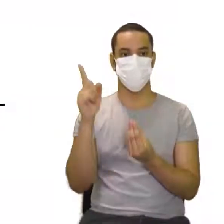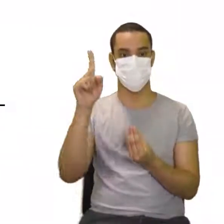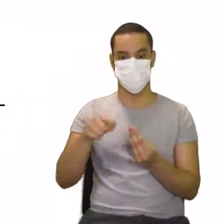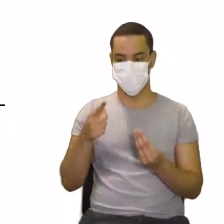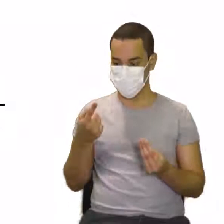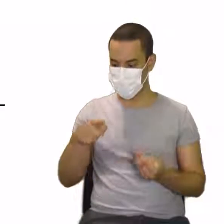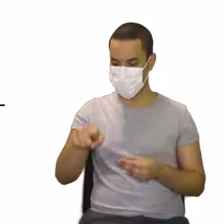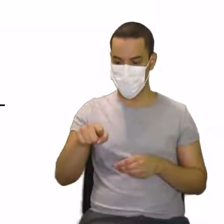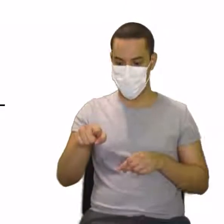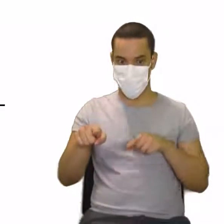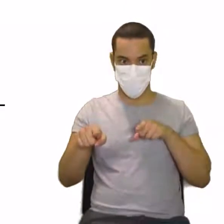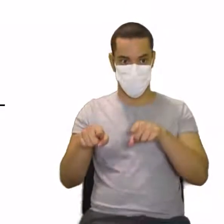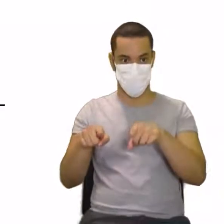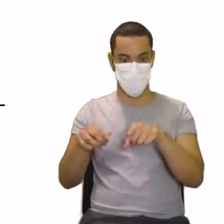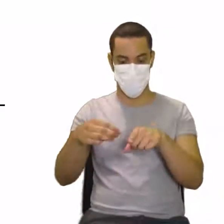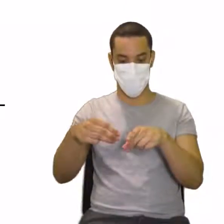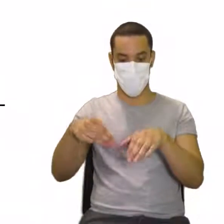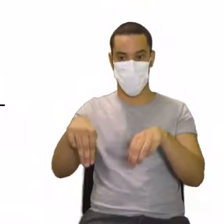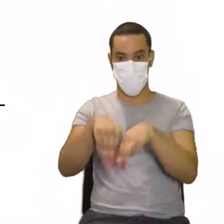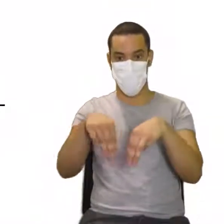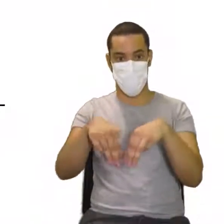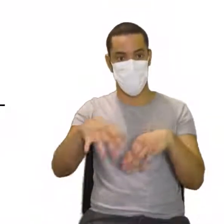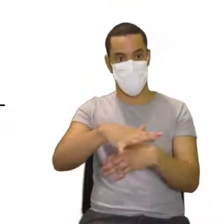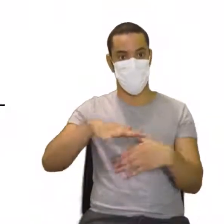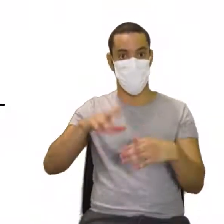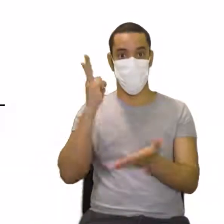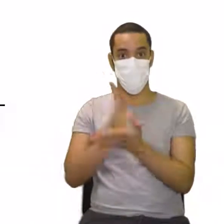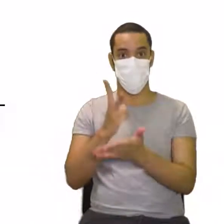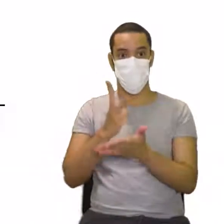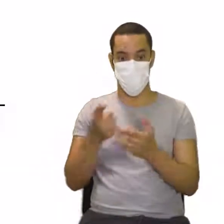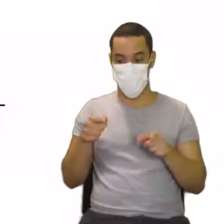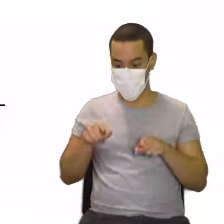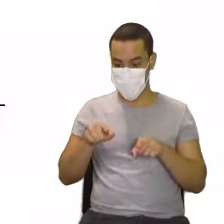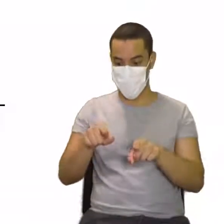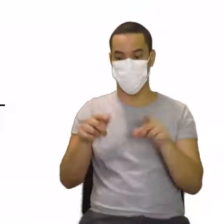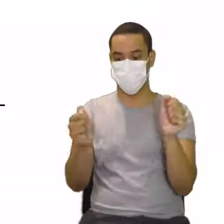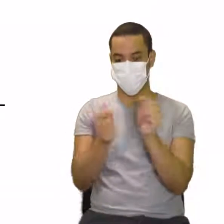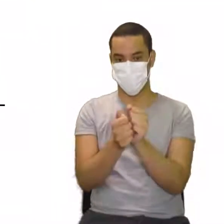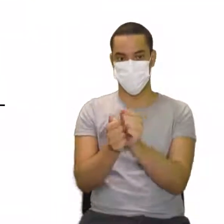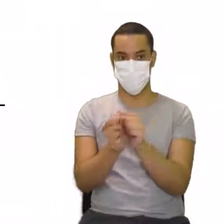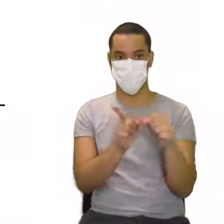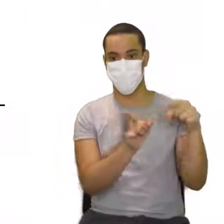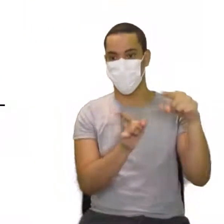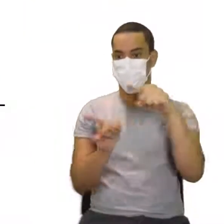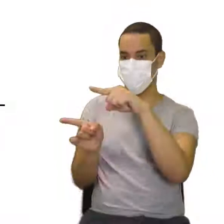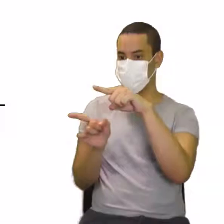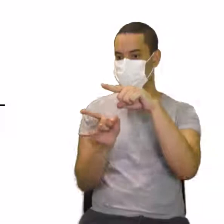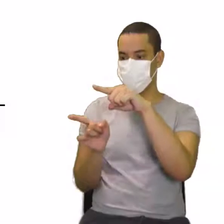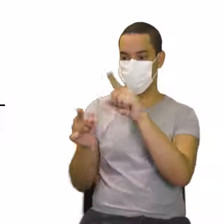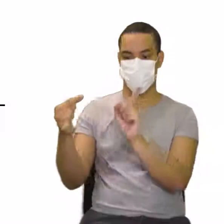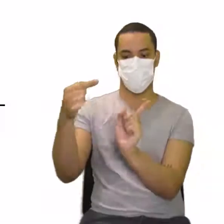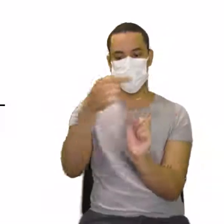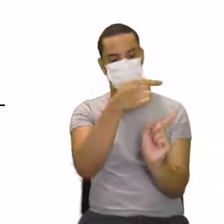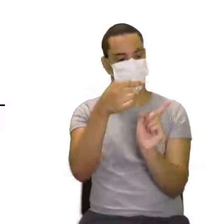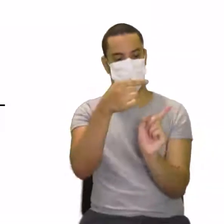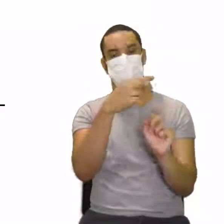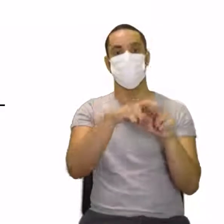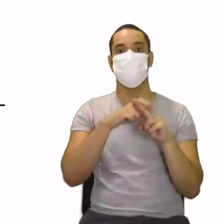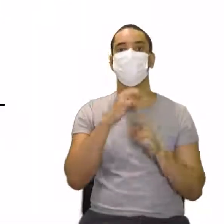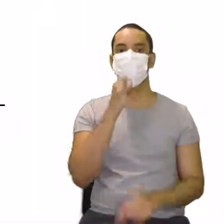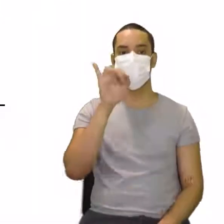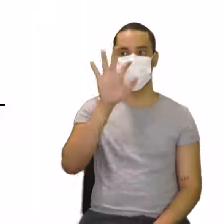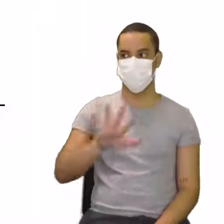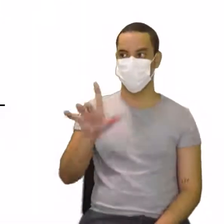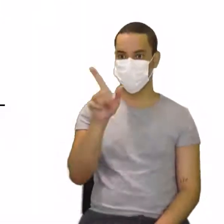paralela ao nosso campo magnético, ou seja, está na mesma direção do campo magnético. E no caso da figura aqui, vocês podem ver que